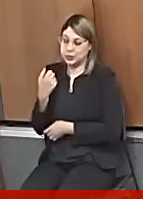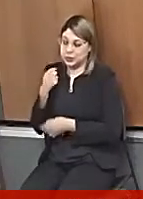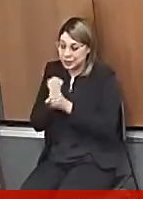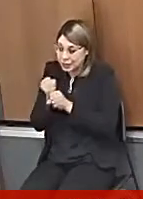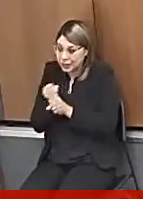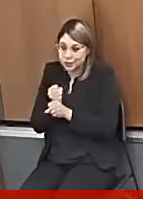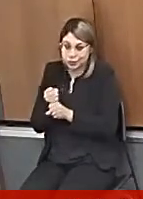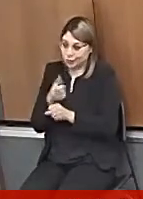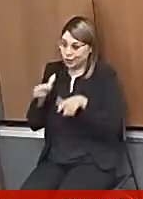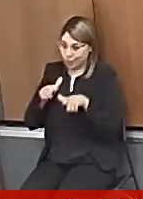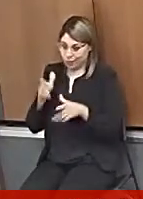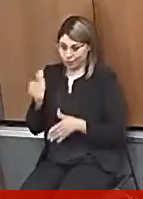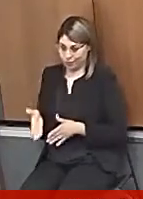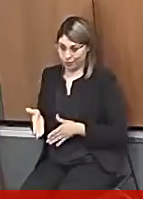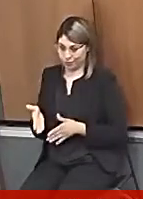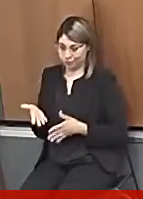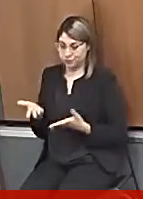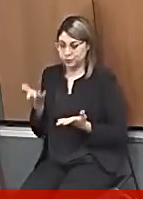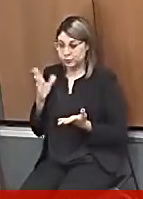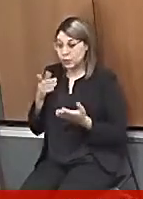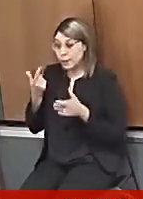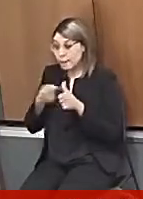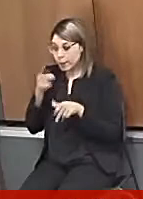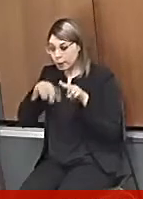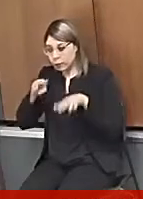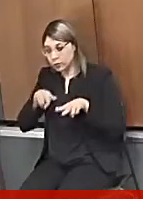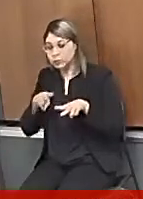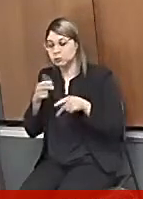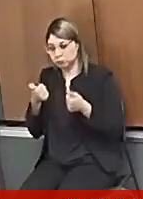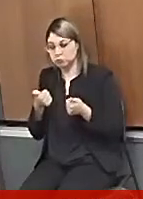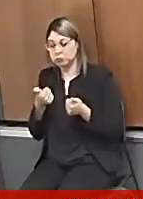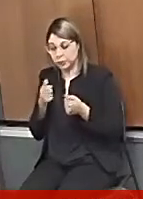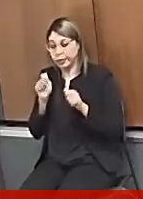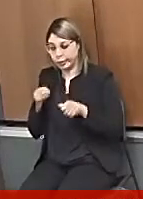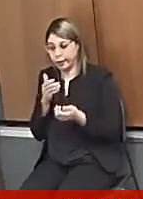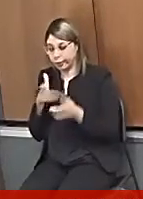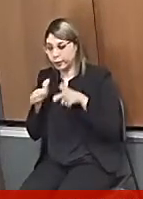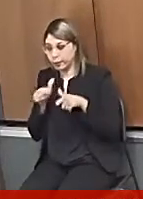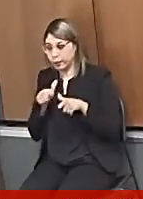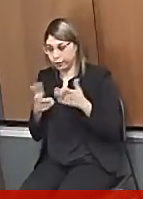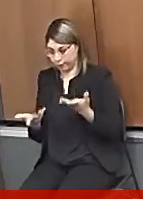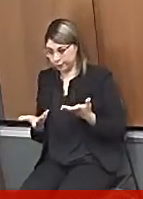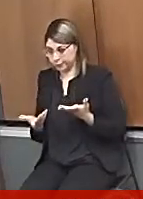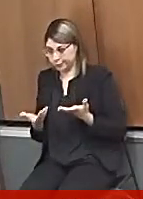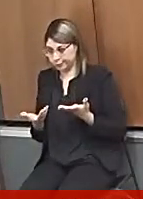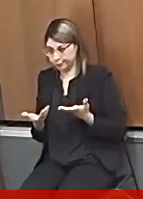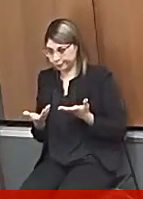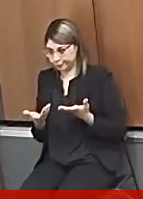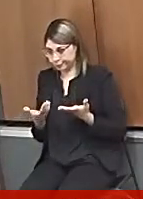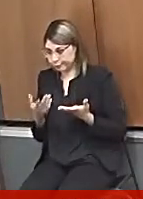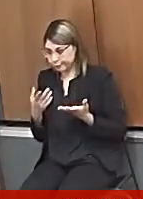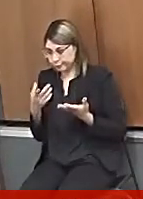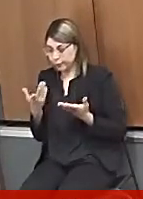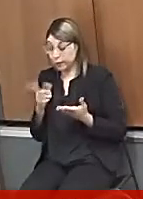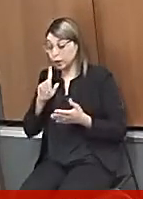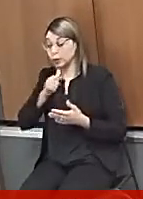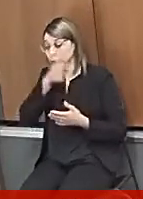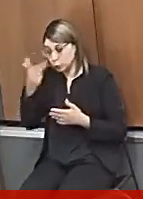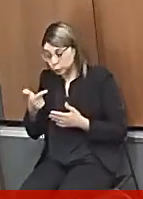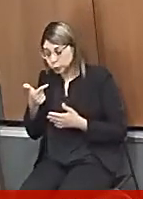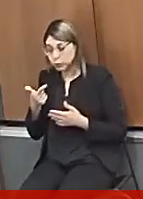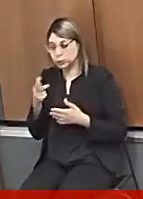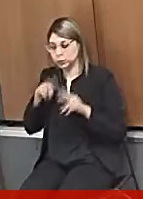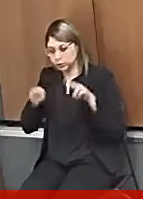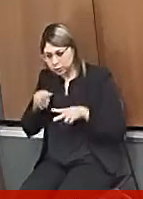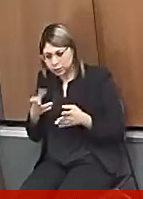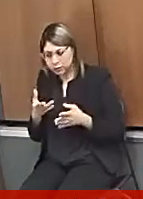há na primeira verificação e foi considerado apto na na primeira visita ao médico na segunda e